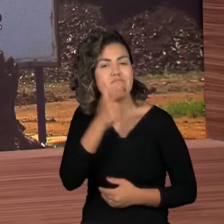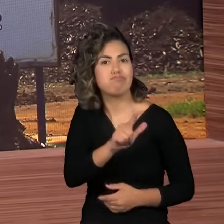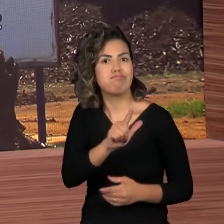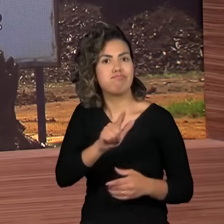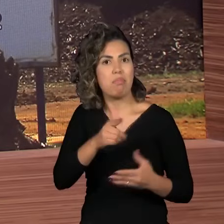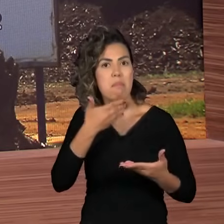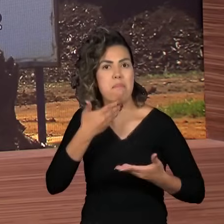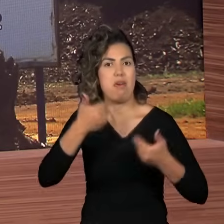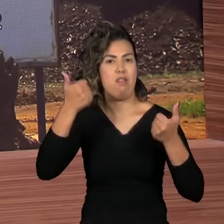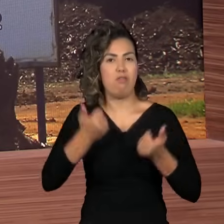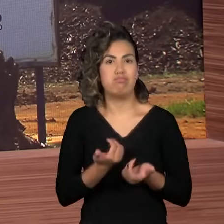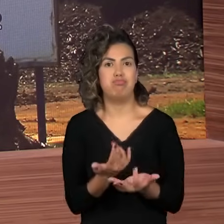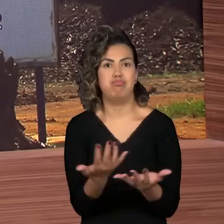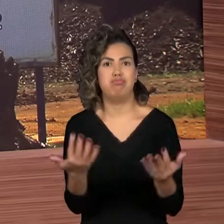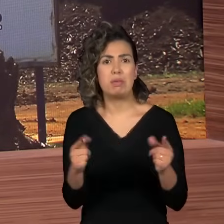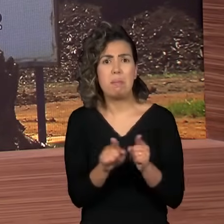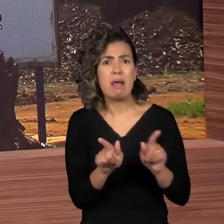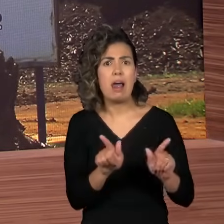efeito estufa.